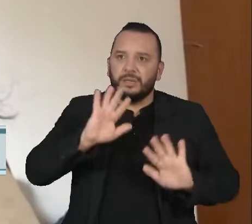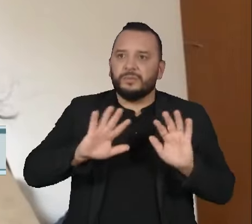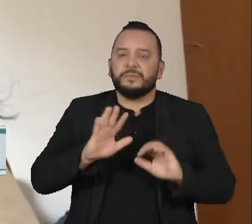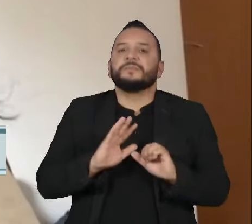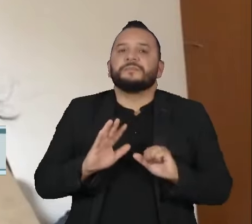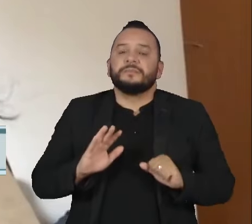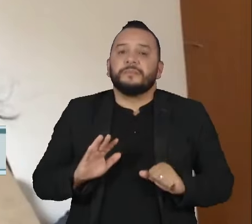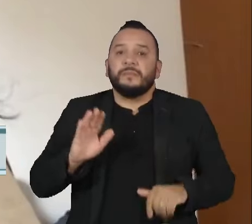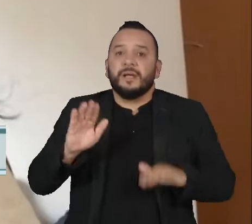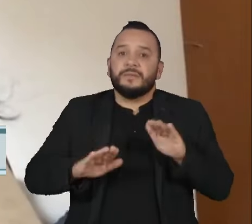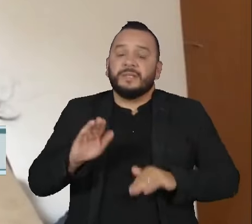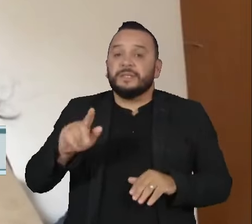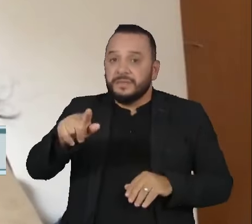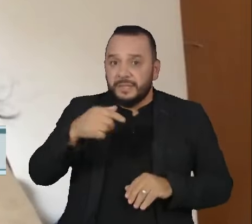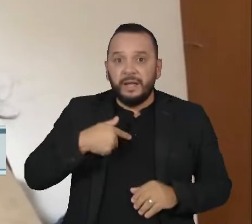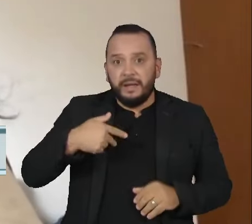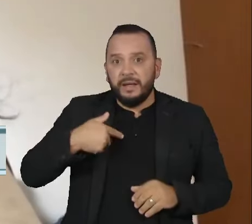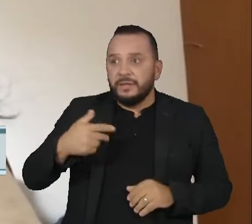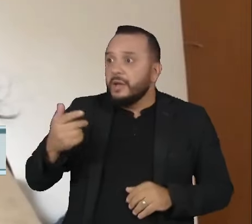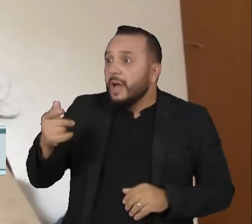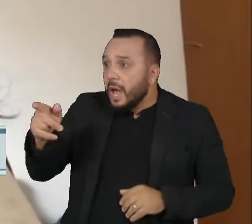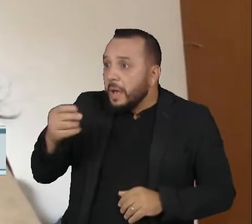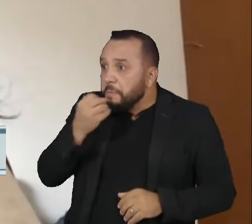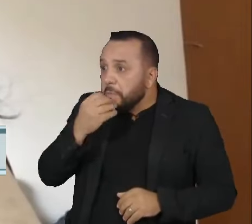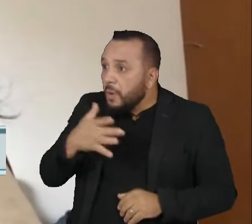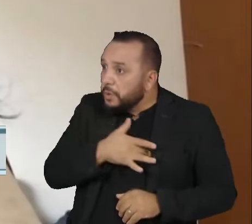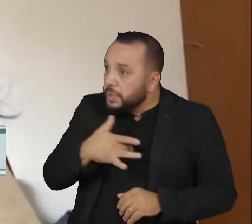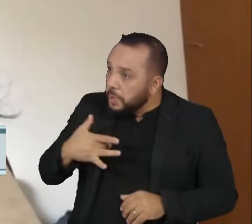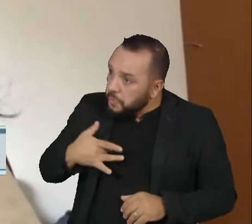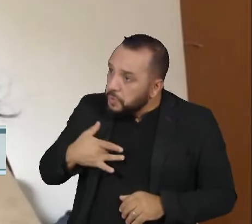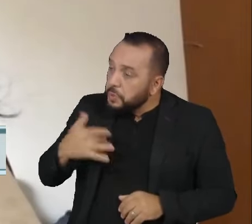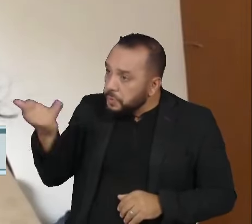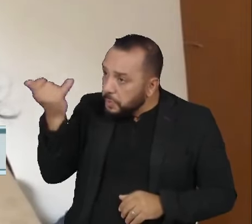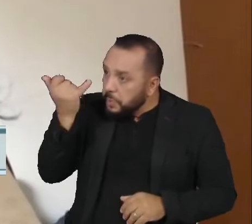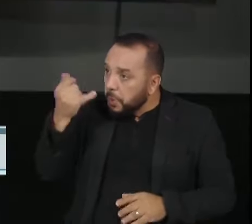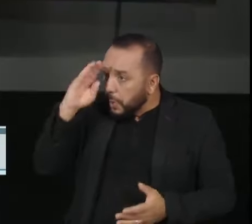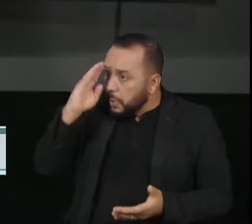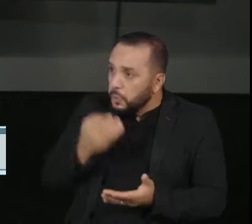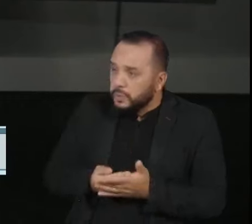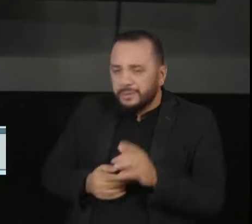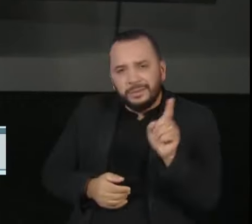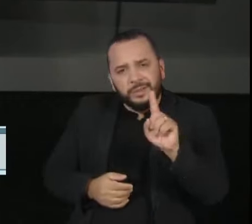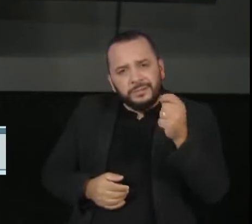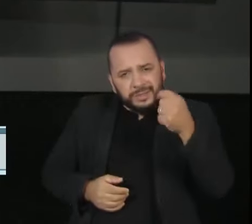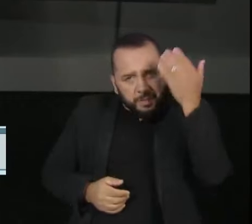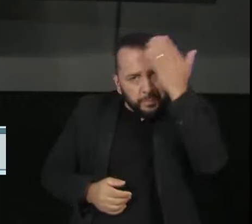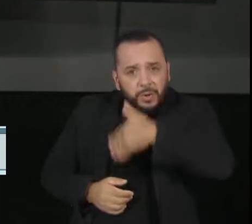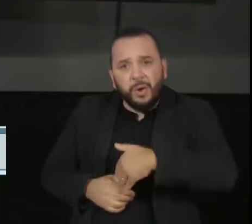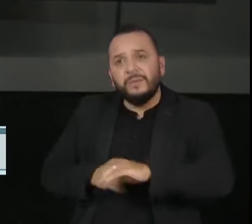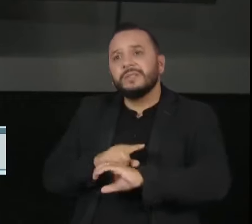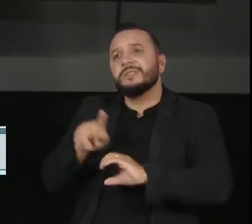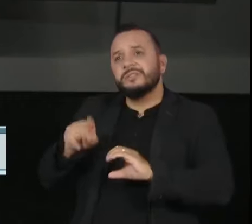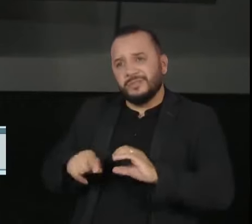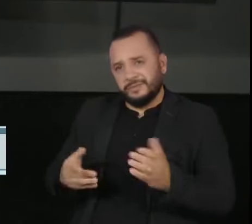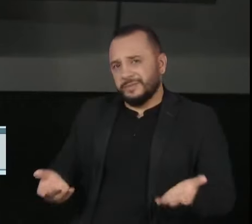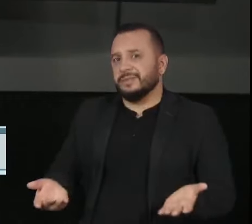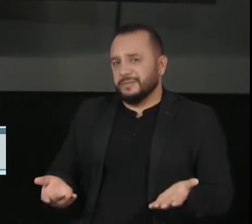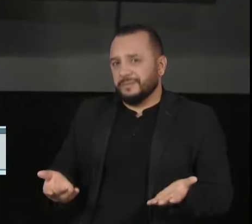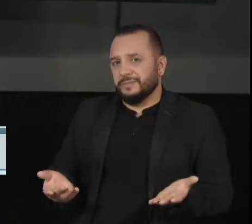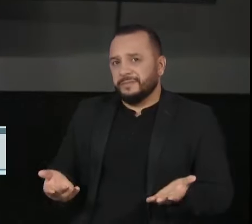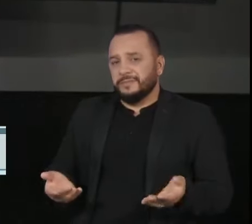gente acredita na informação que seja concreta, que tenha provas científicas. Nesse sentido, o